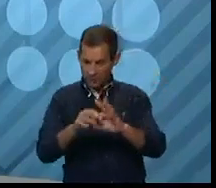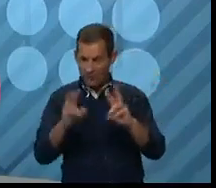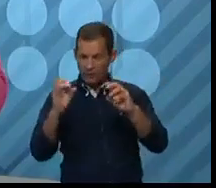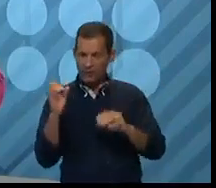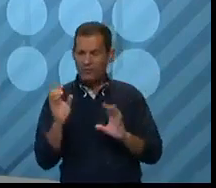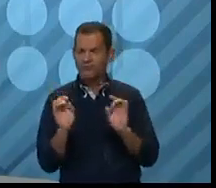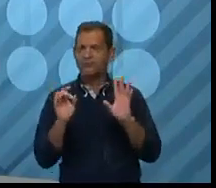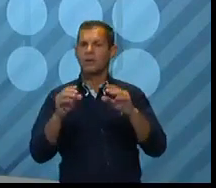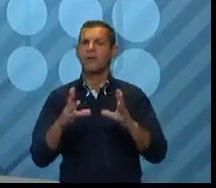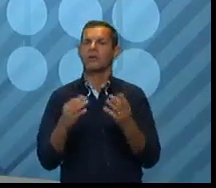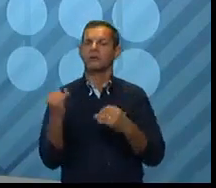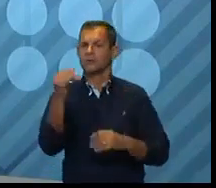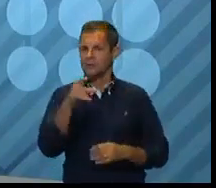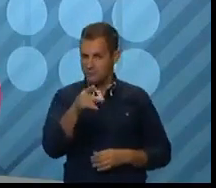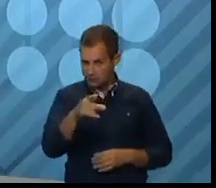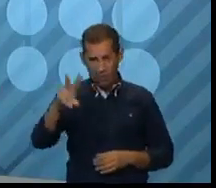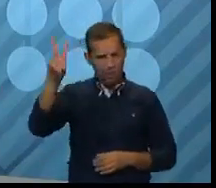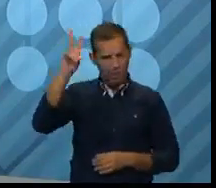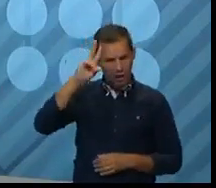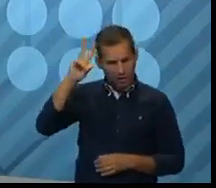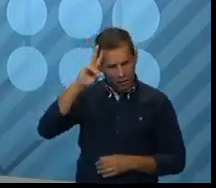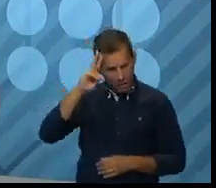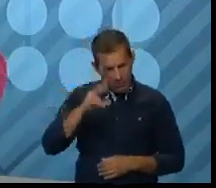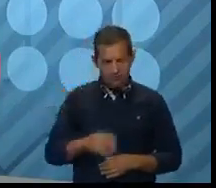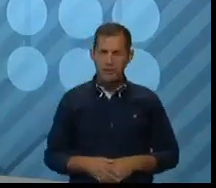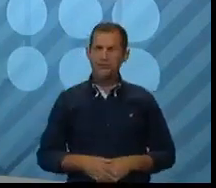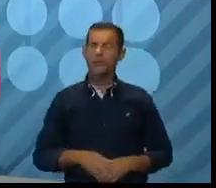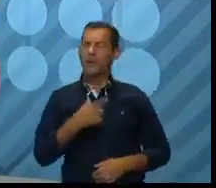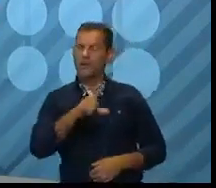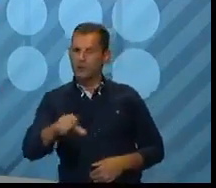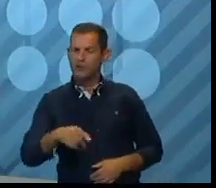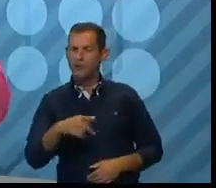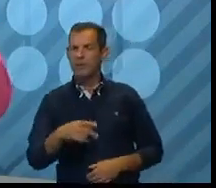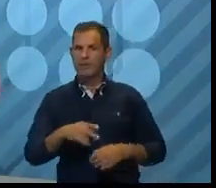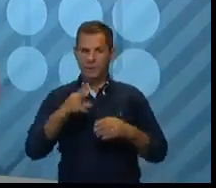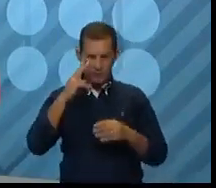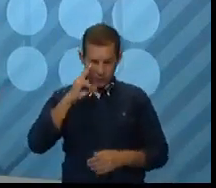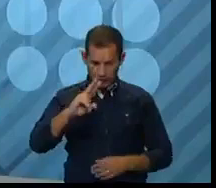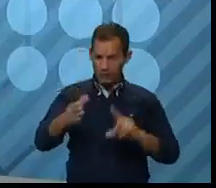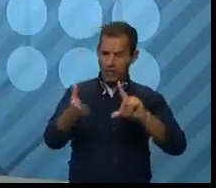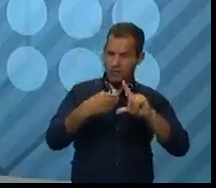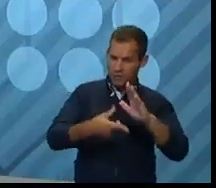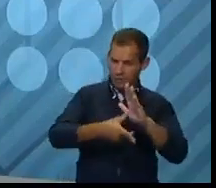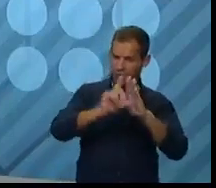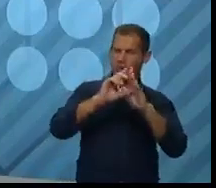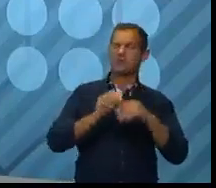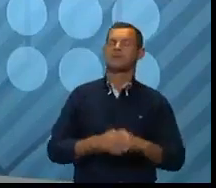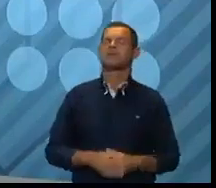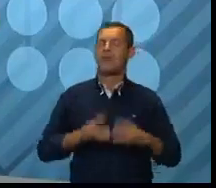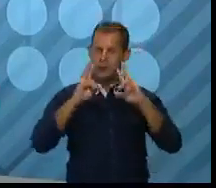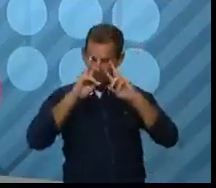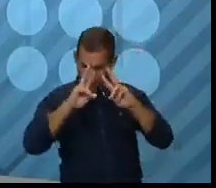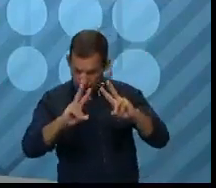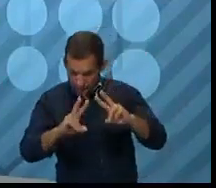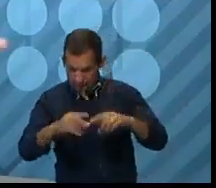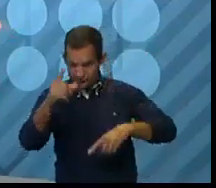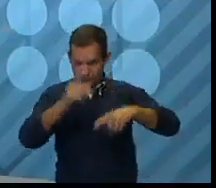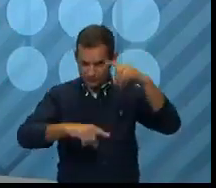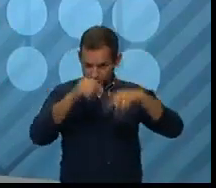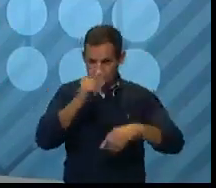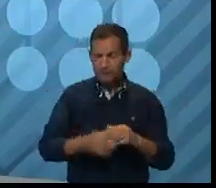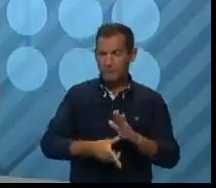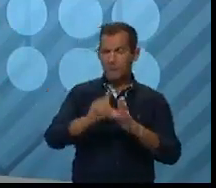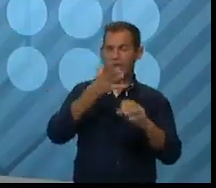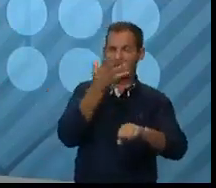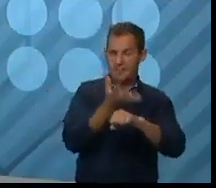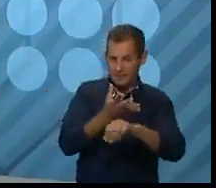especial, ele é muito importante que você relembre. Vá, novamente, assista aulas anteriores, veja o material anterior